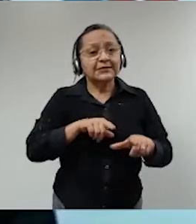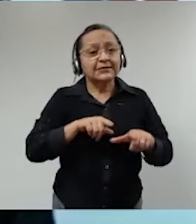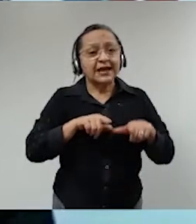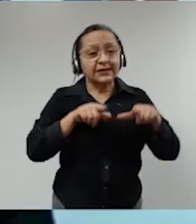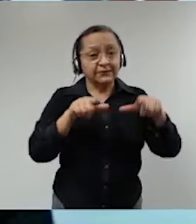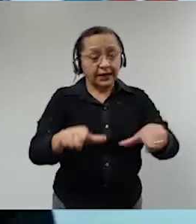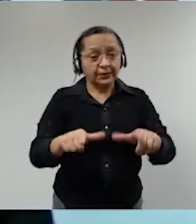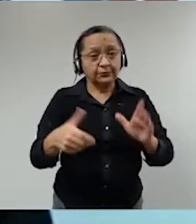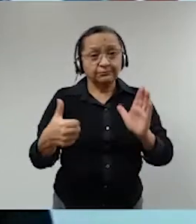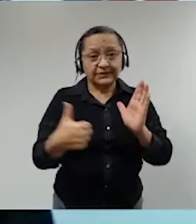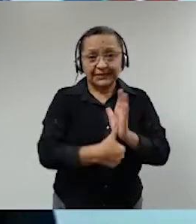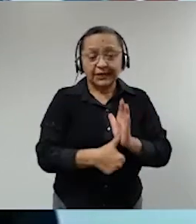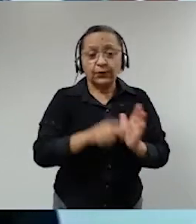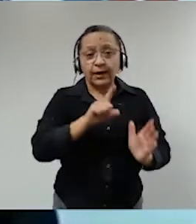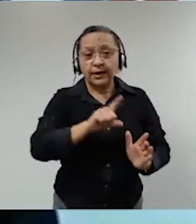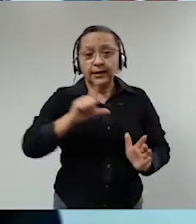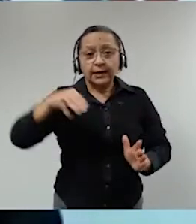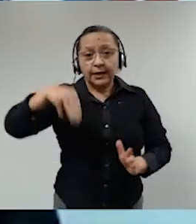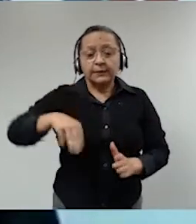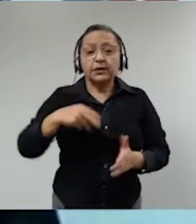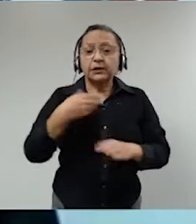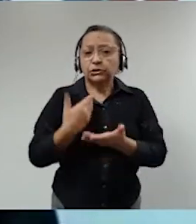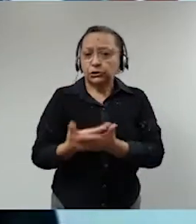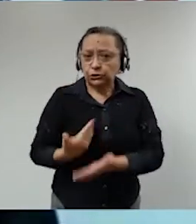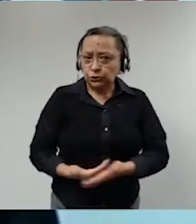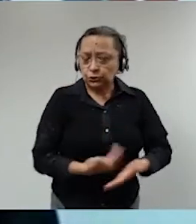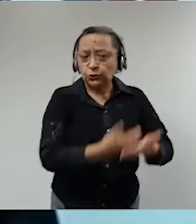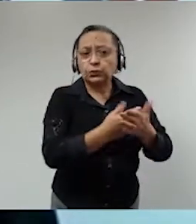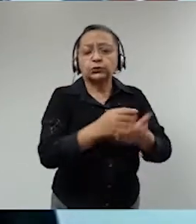LLM em Estudos Jurídicos Internacionais pela